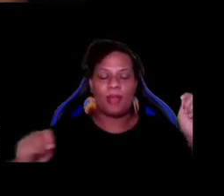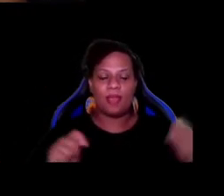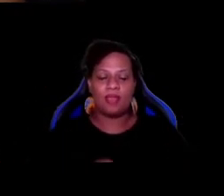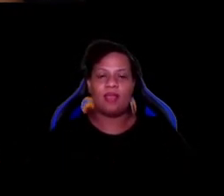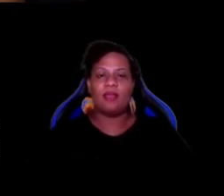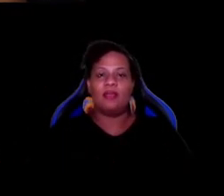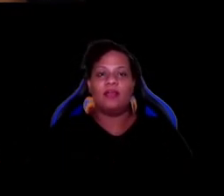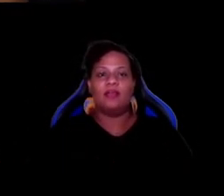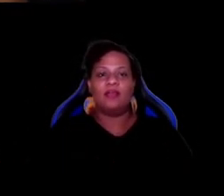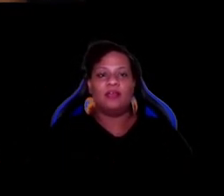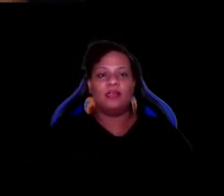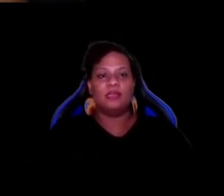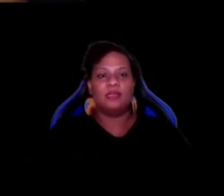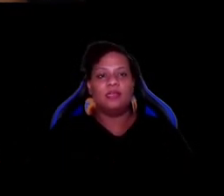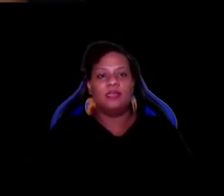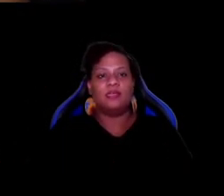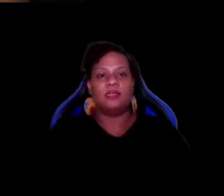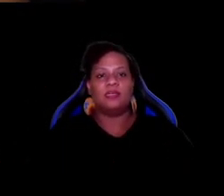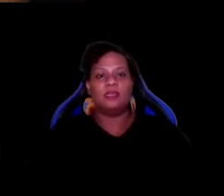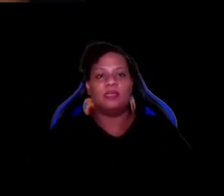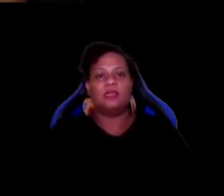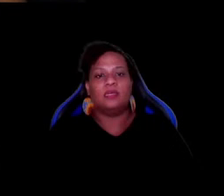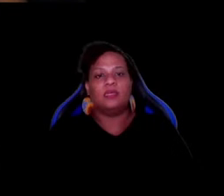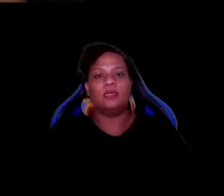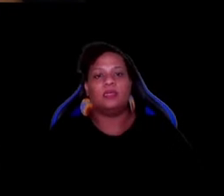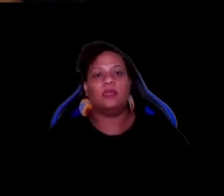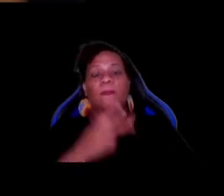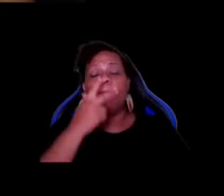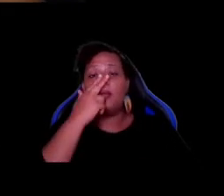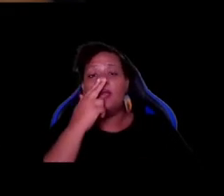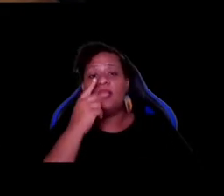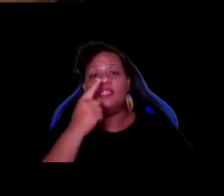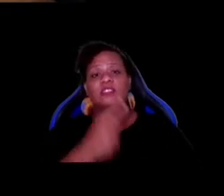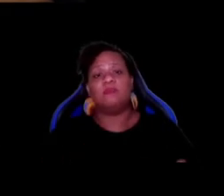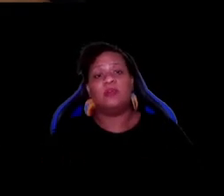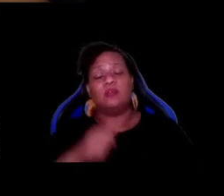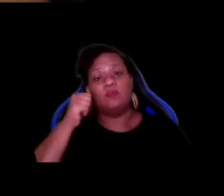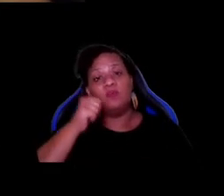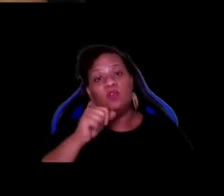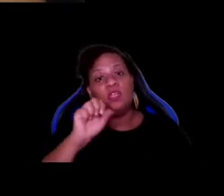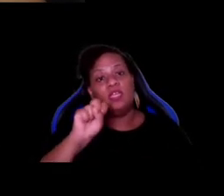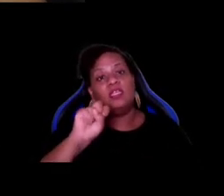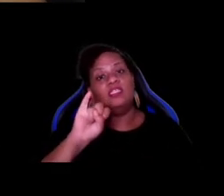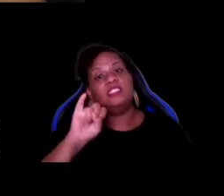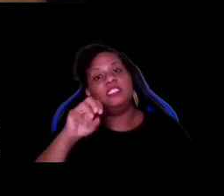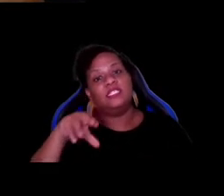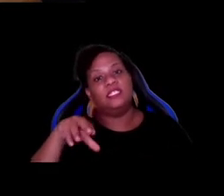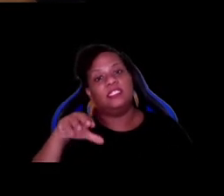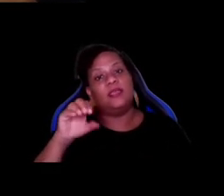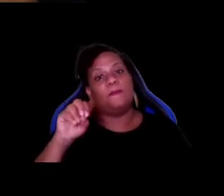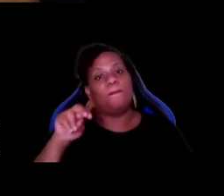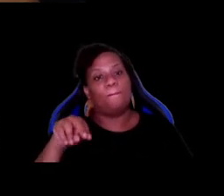ficou de ter a confirmação da extraordinária Simone Sou, e eu Uau. acho que